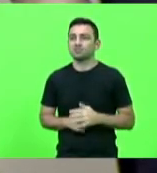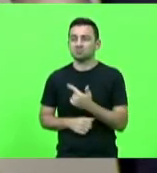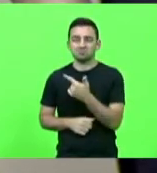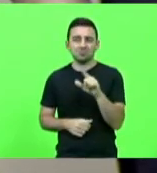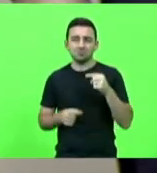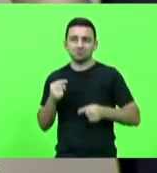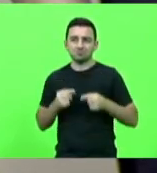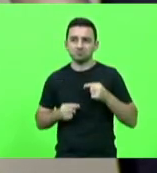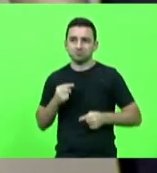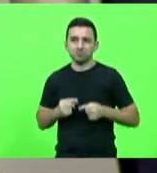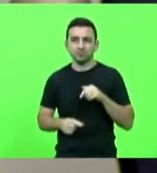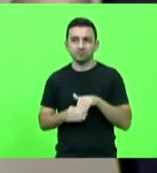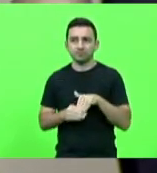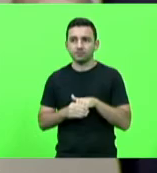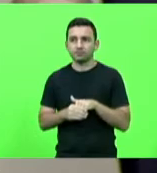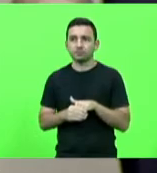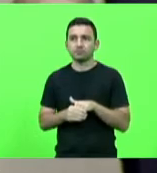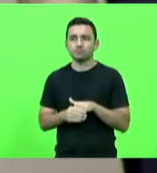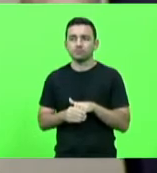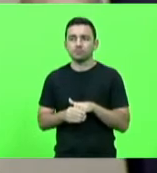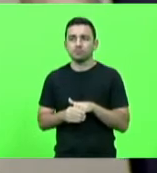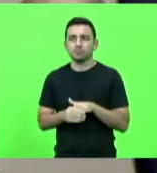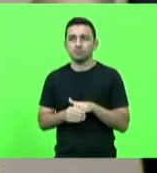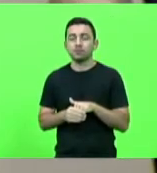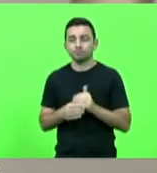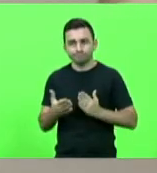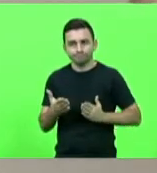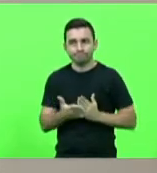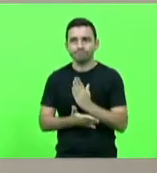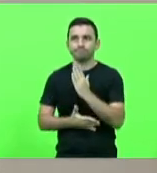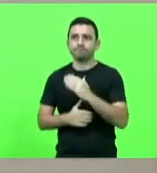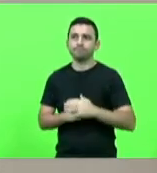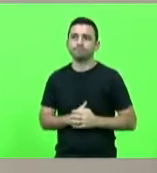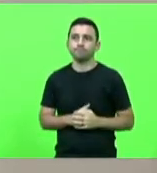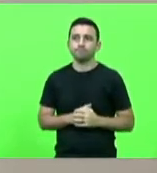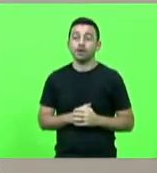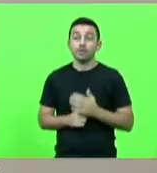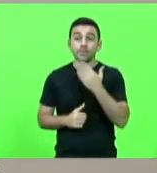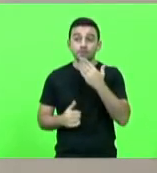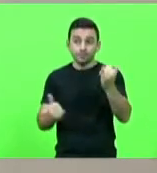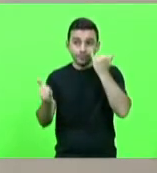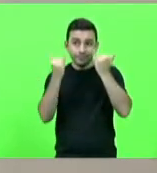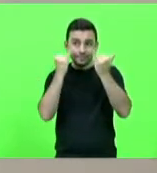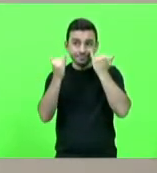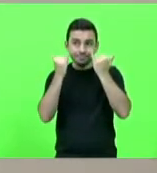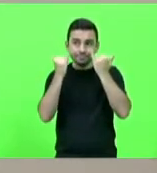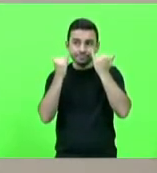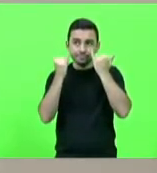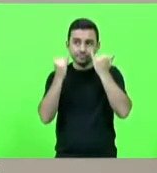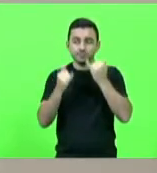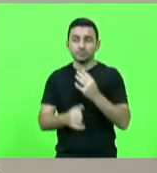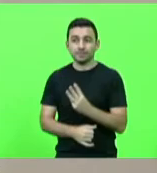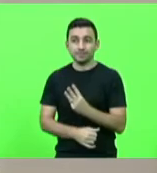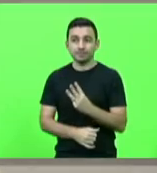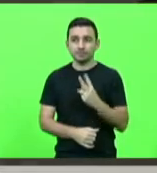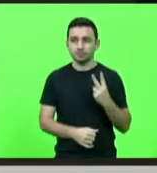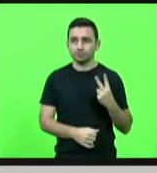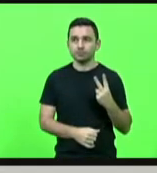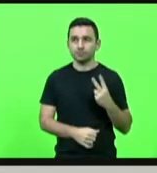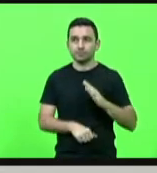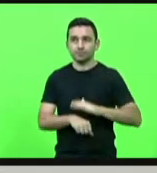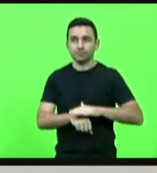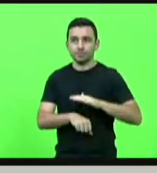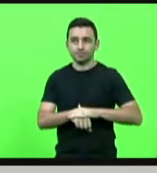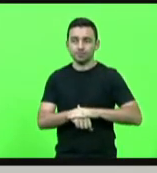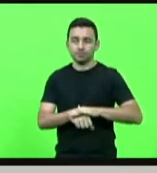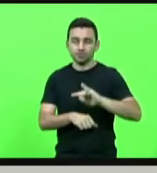discutir, em votação. Está aprovado. Pedido de informação número 32, autor deputado